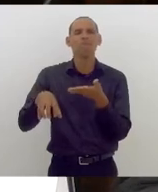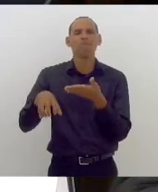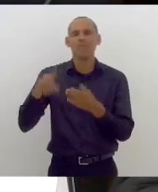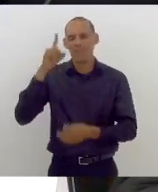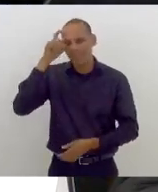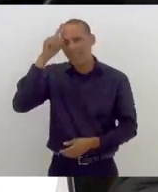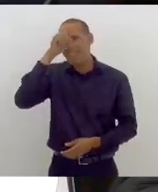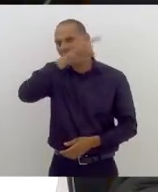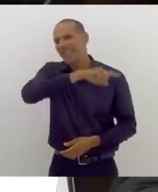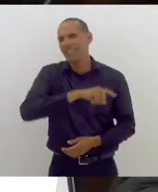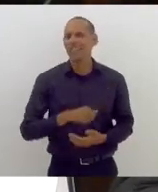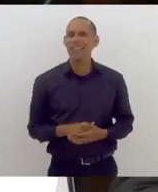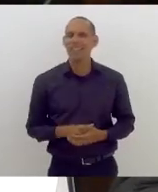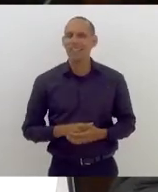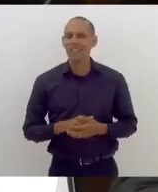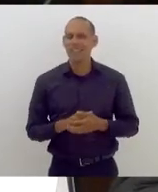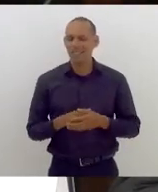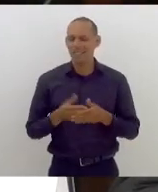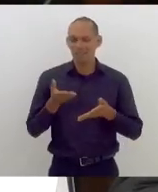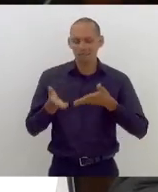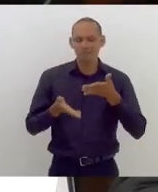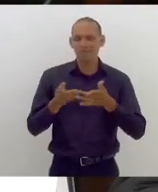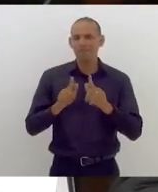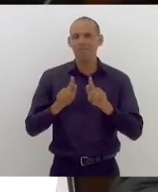complexo de se gerir. Então,